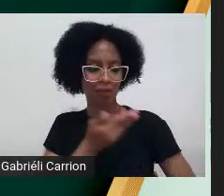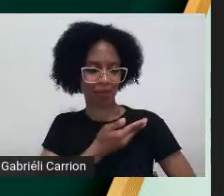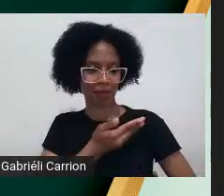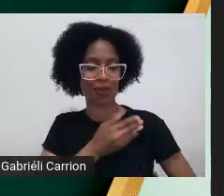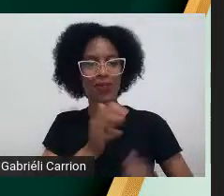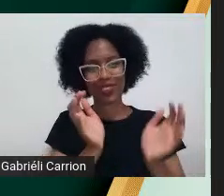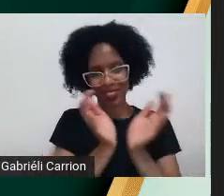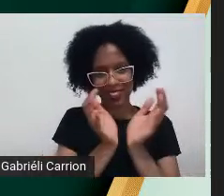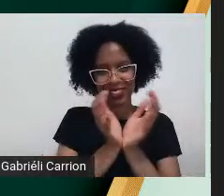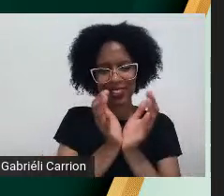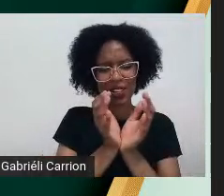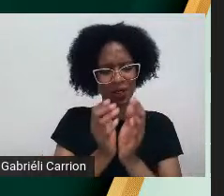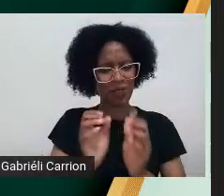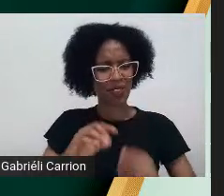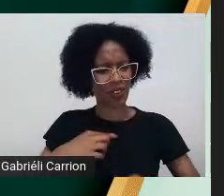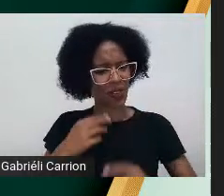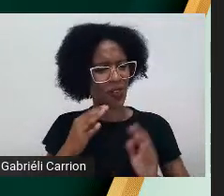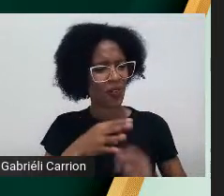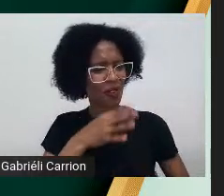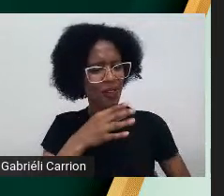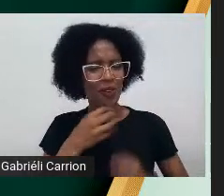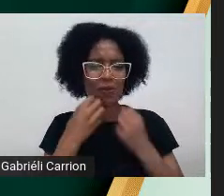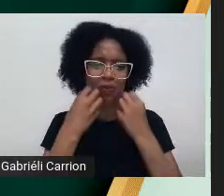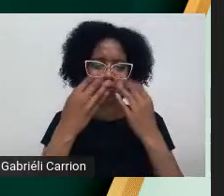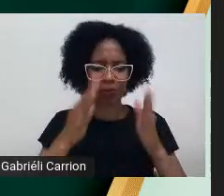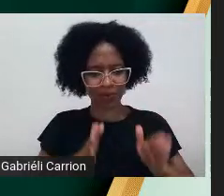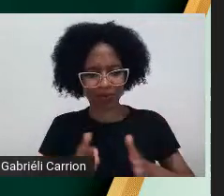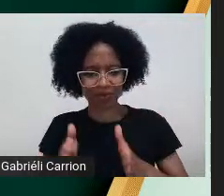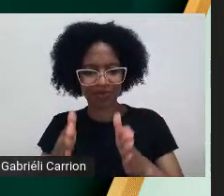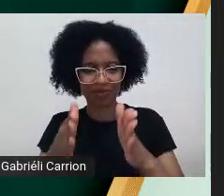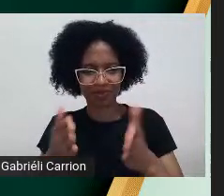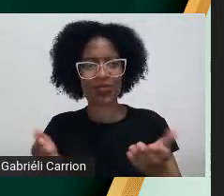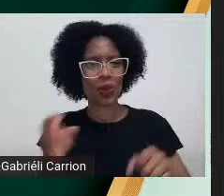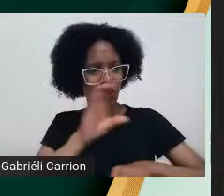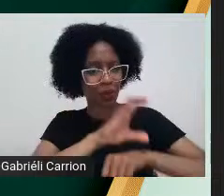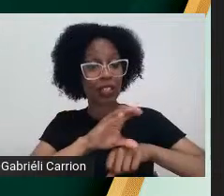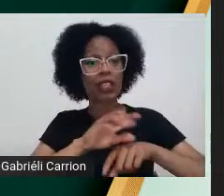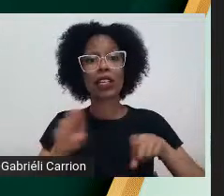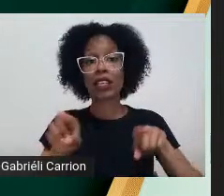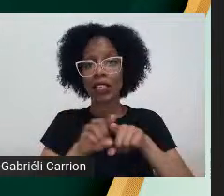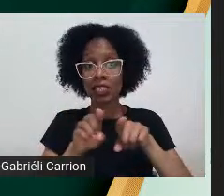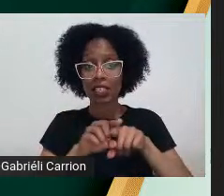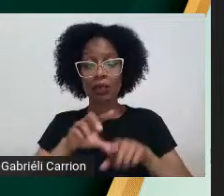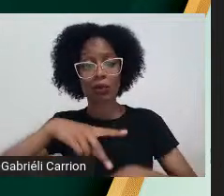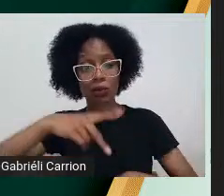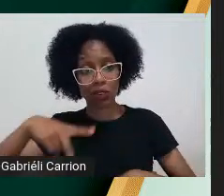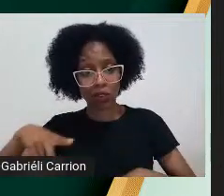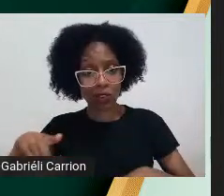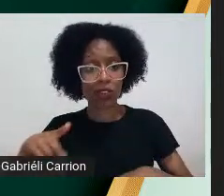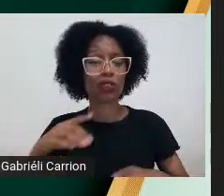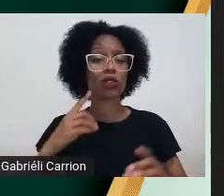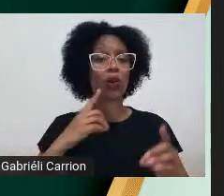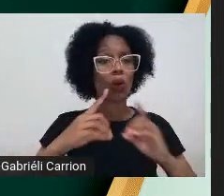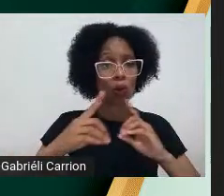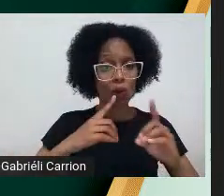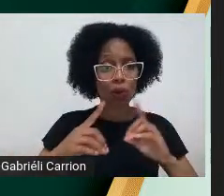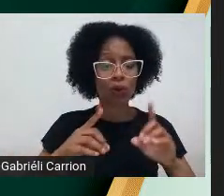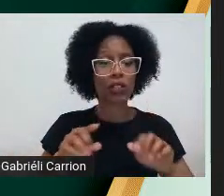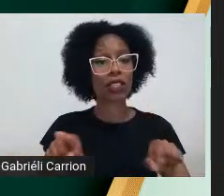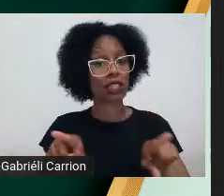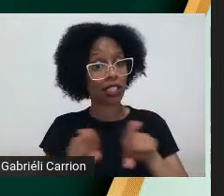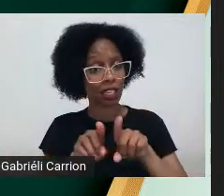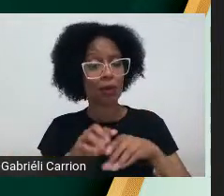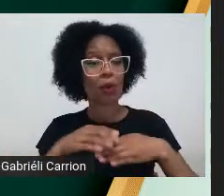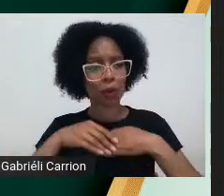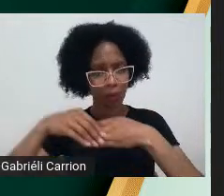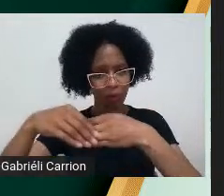de conhecer durante a minha trajetória no curso de graduação, e aos docentes e à coordenação, e juntamente aos meus orientadores que me